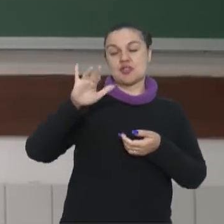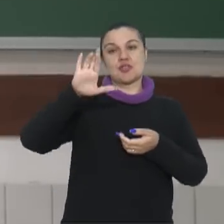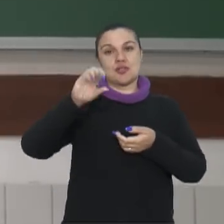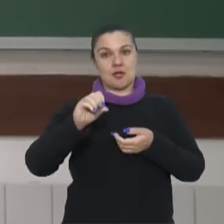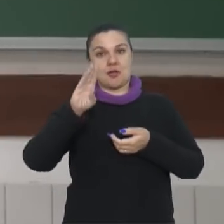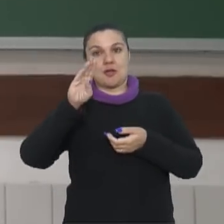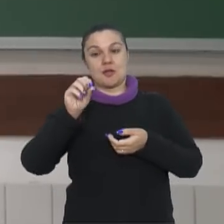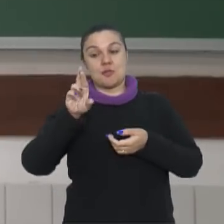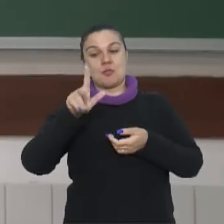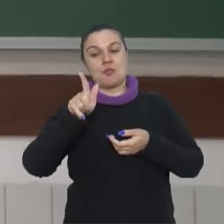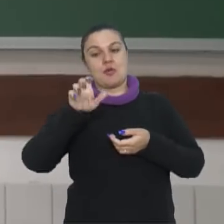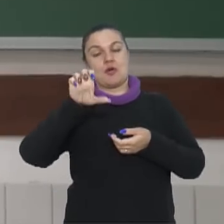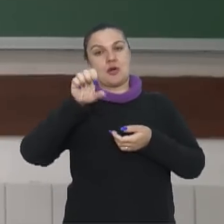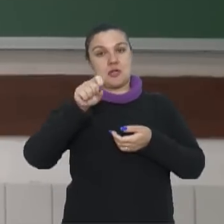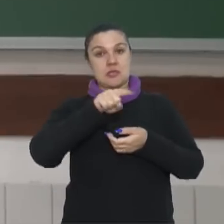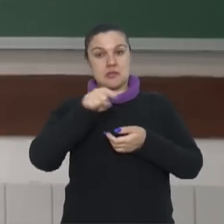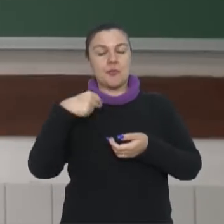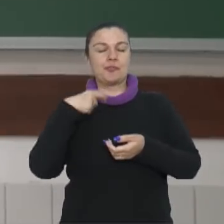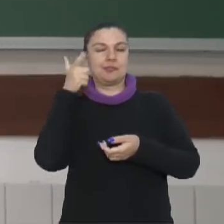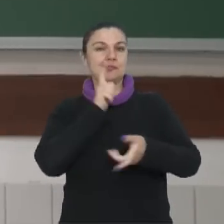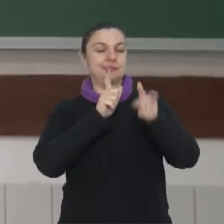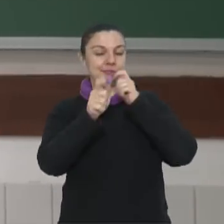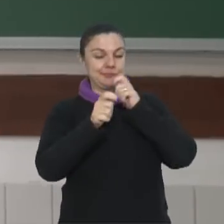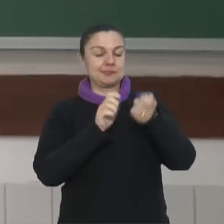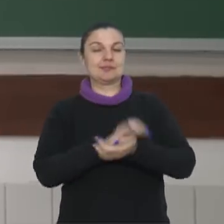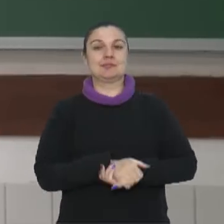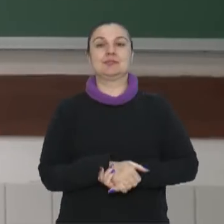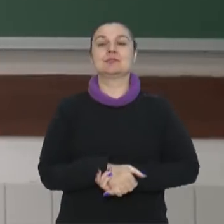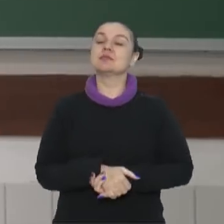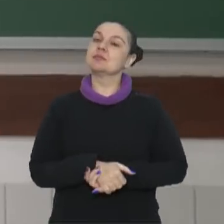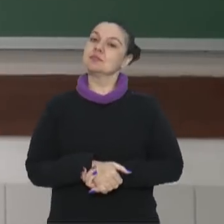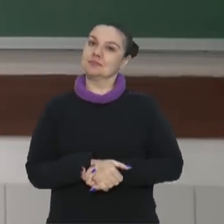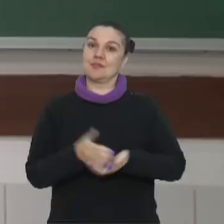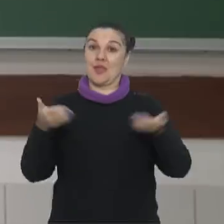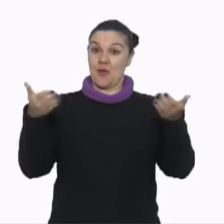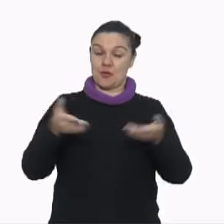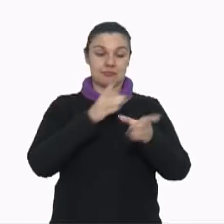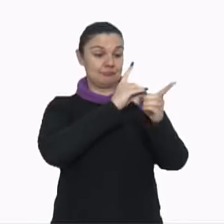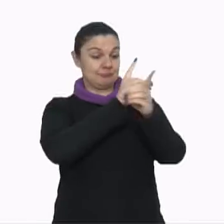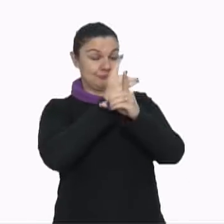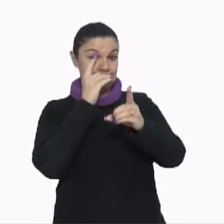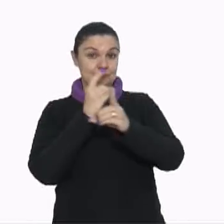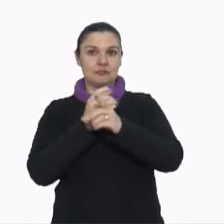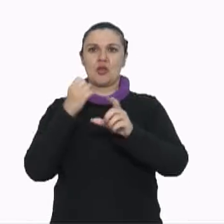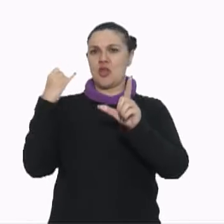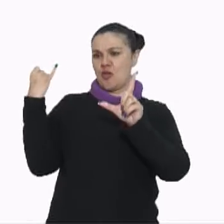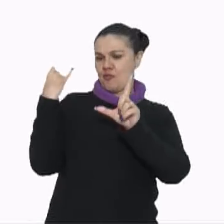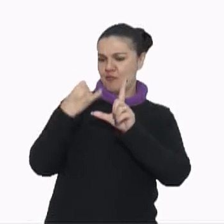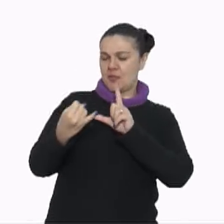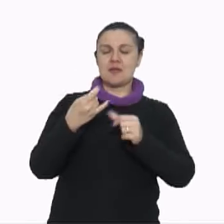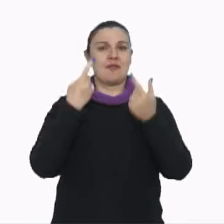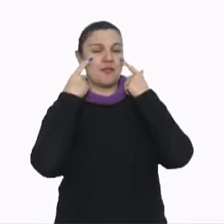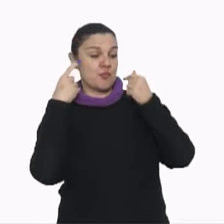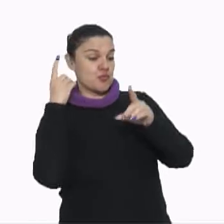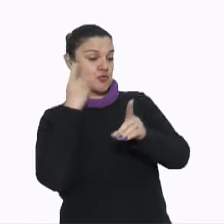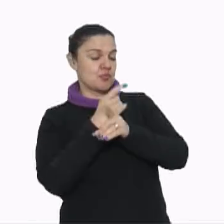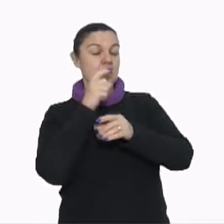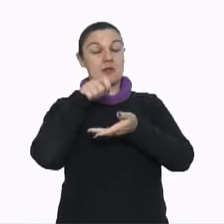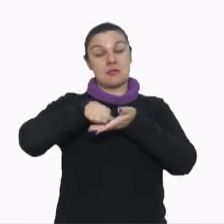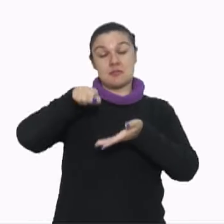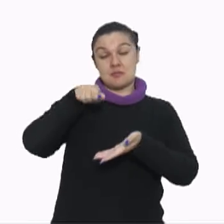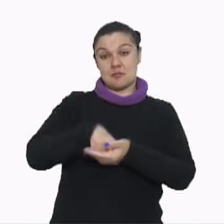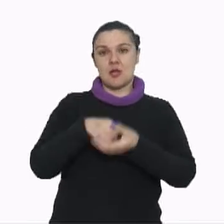é o ilustrador e pintor que eu consegui uma entrevista aqui, tá? Nós vamos localizar algumas informações, identificar a entrevista